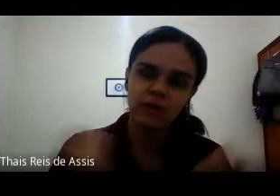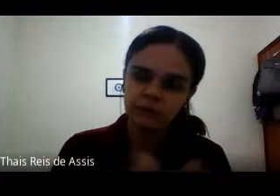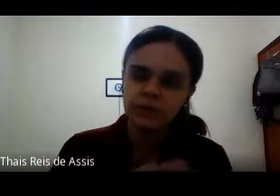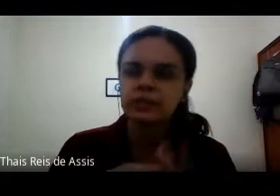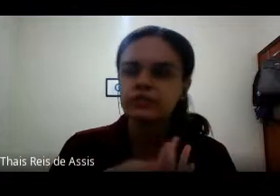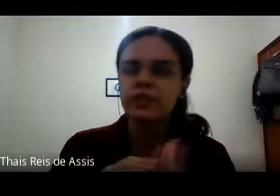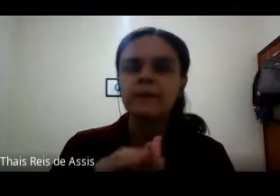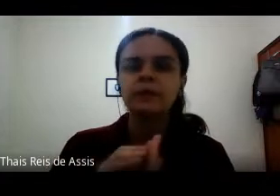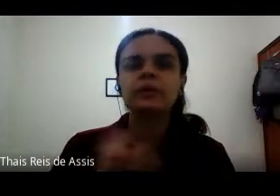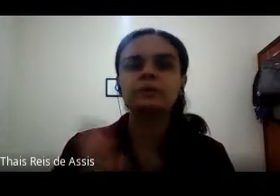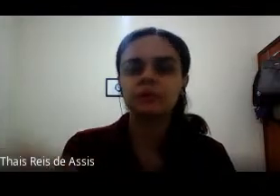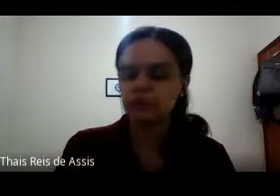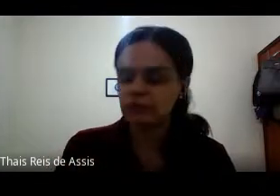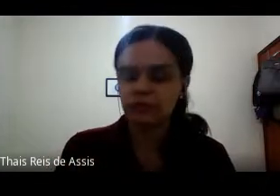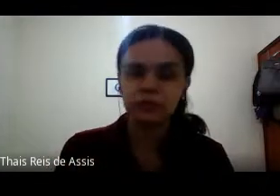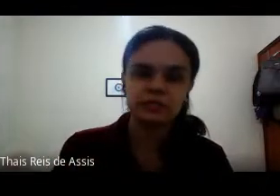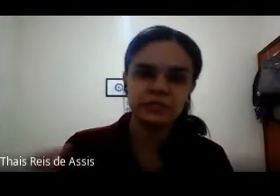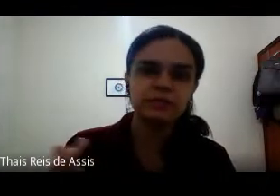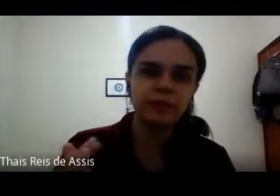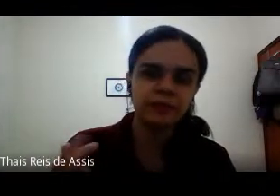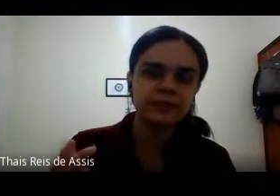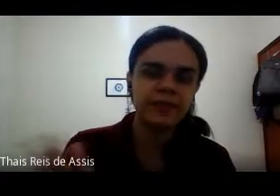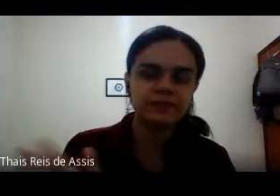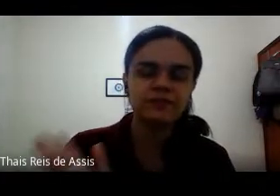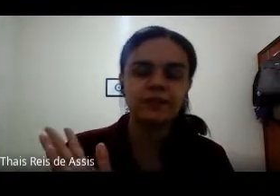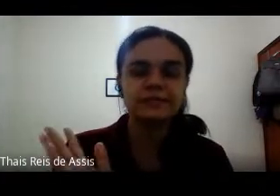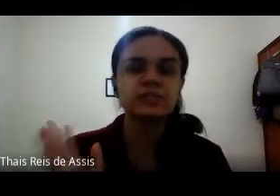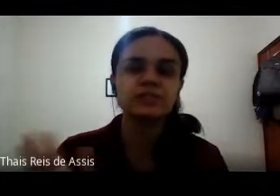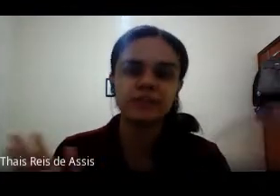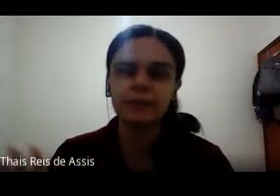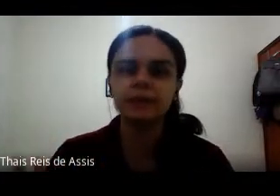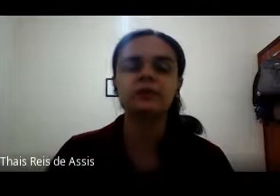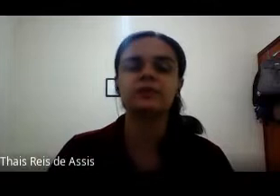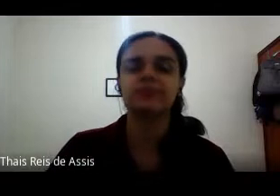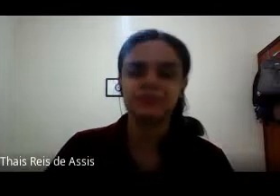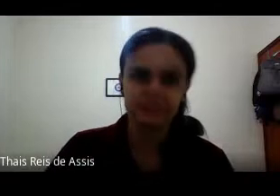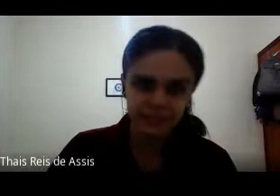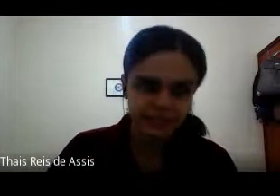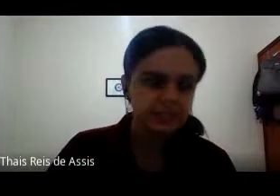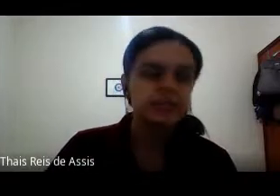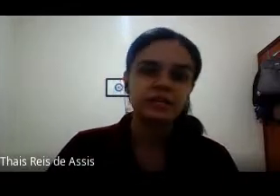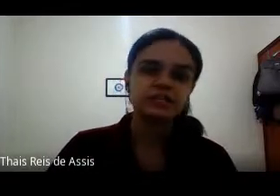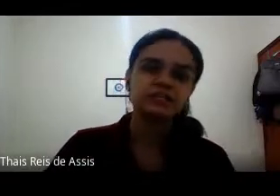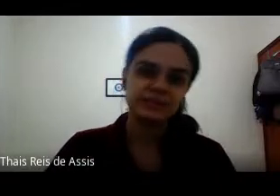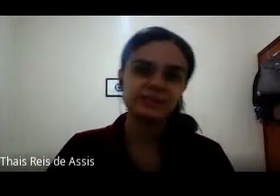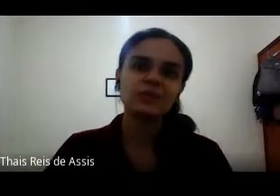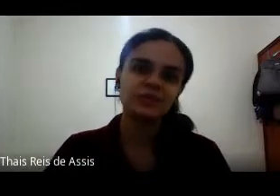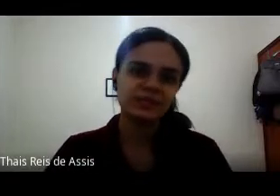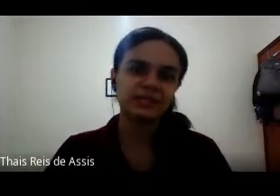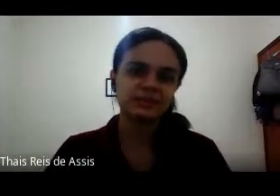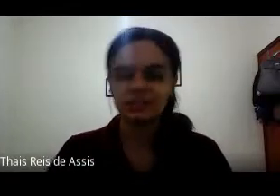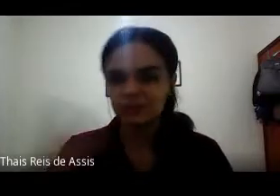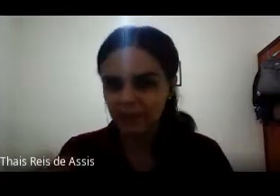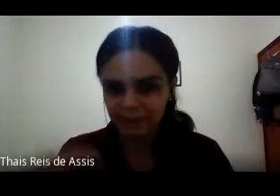geral, te dá um panorama do que já foi produzido pela humanidade, afinal, existe saber anterior à nossa existência, e a gente precisa de